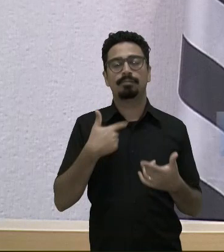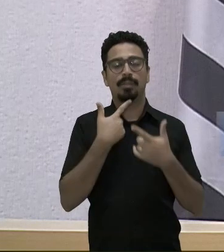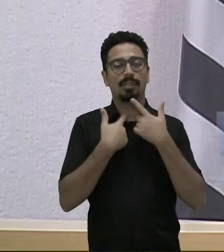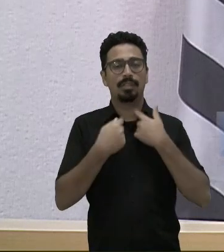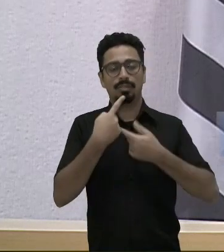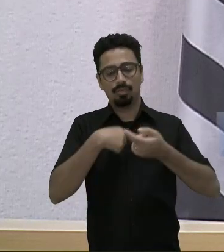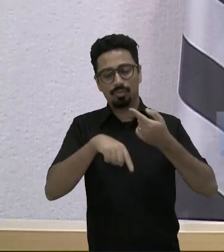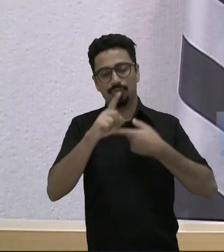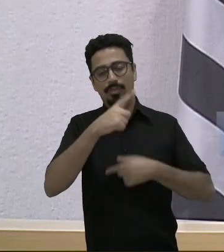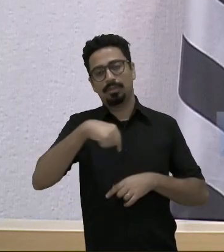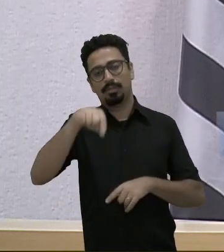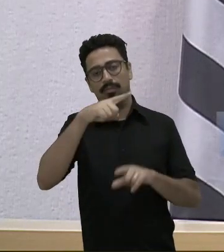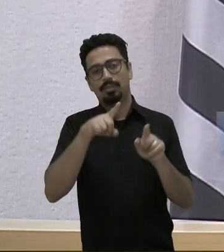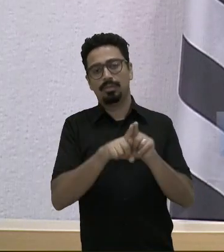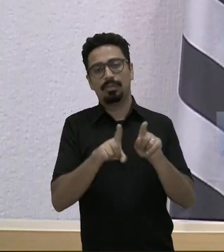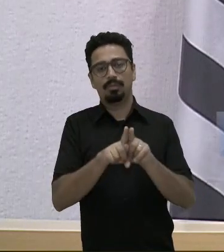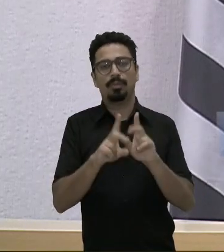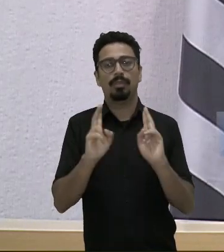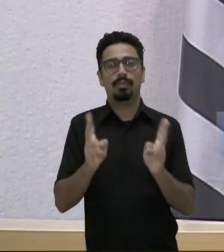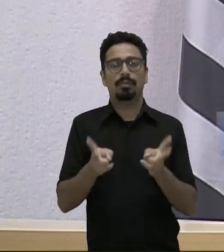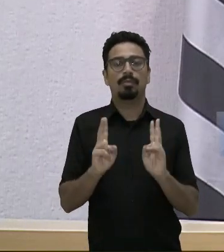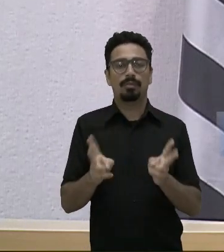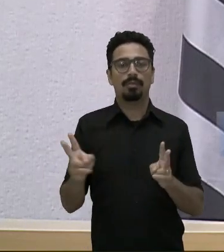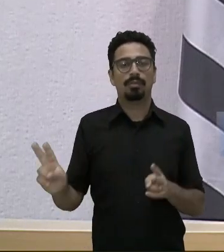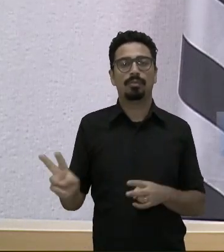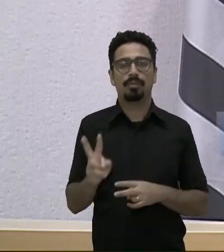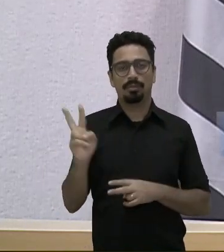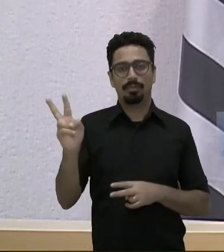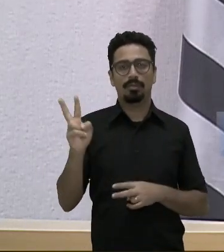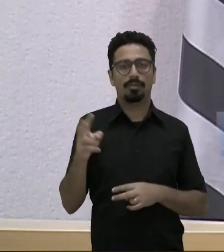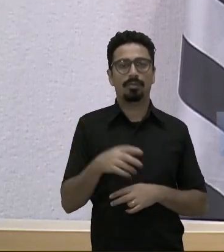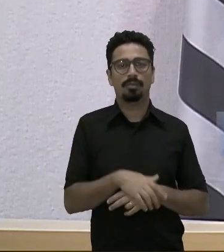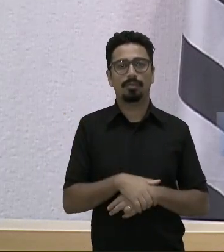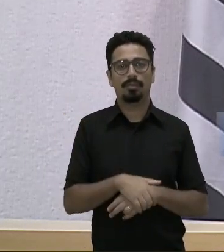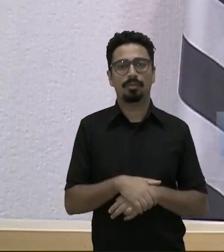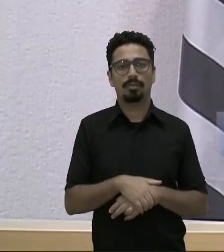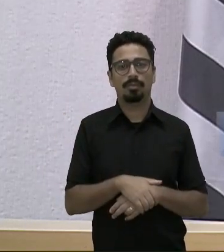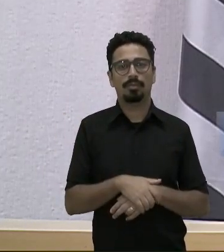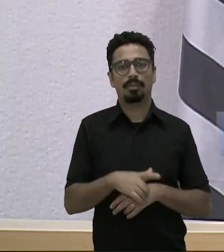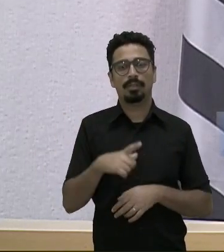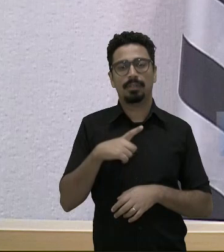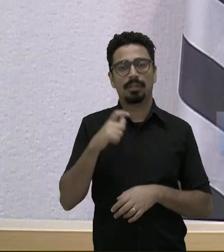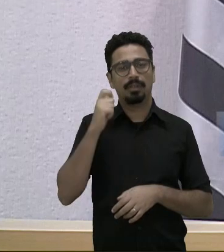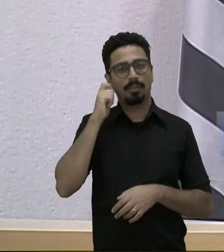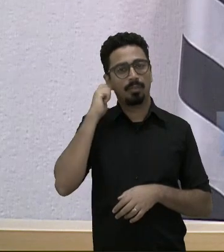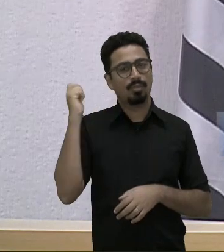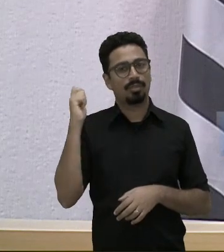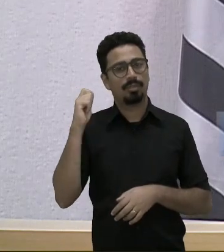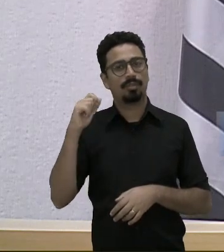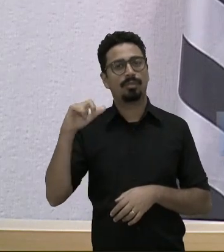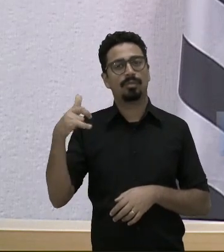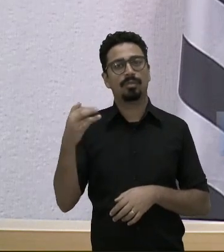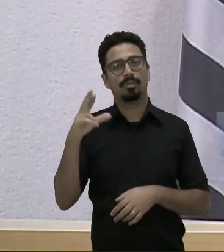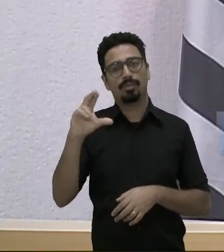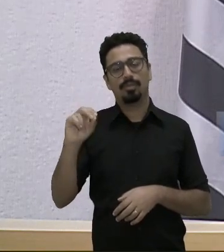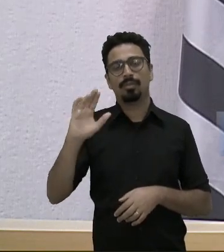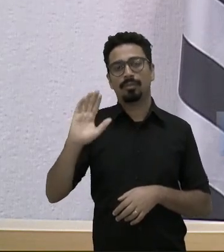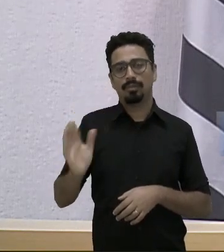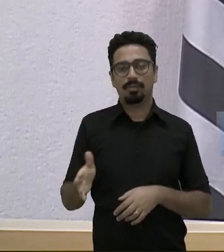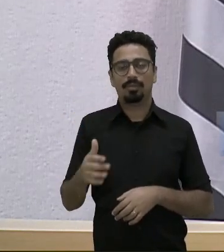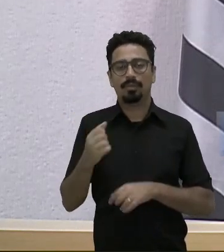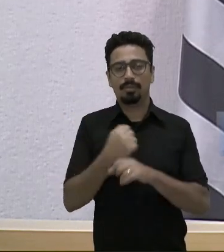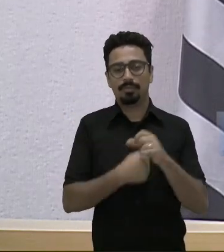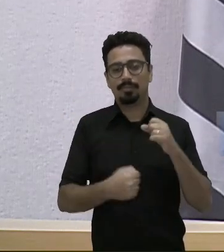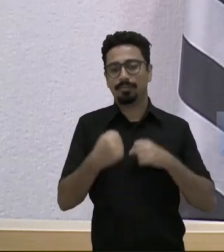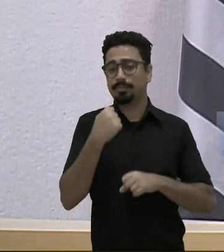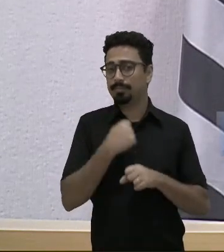sucesso a vocês, que vocês continuem se valorizando. Eu tenho uma puxão de orelha no Jairo já. O ano